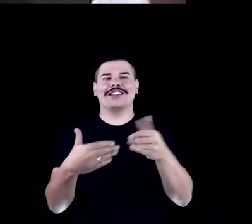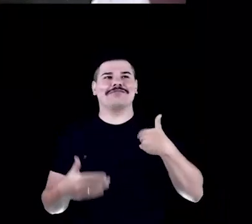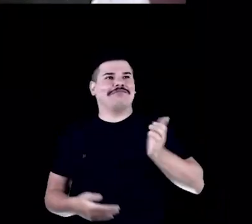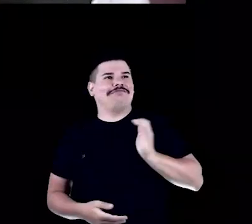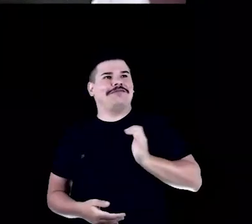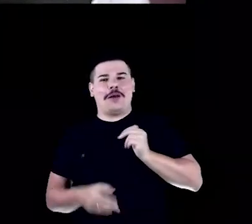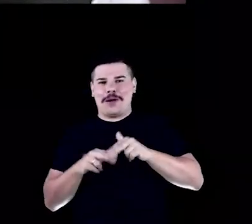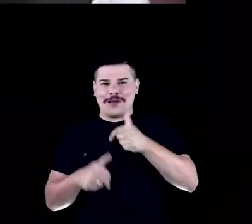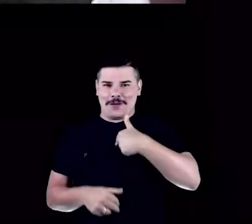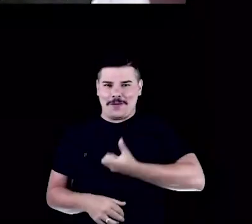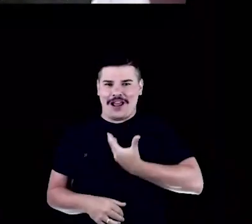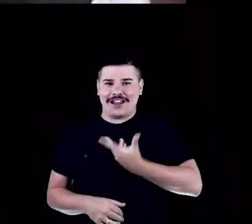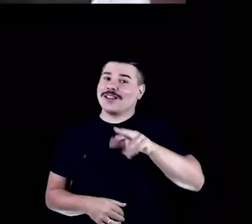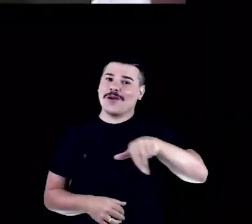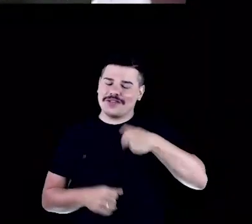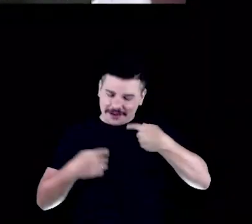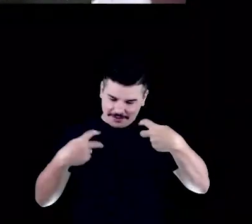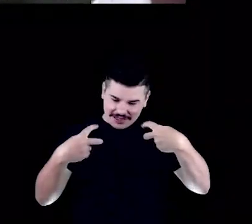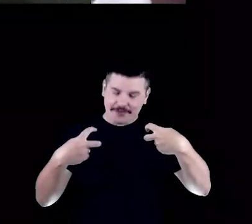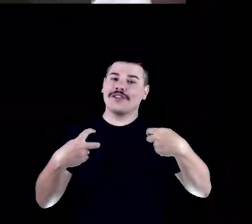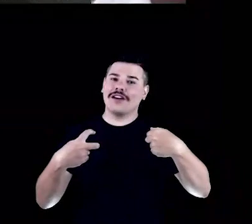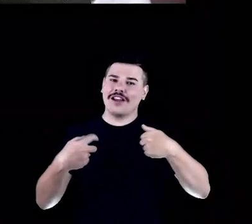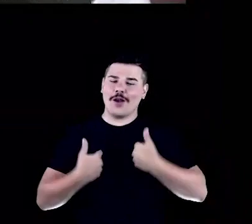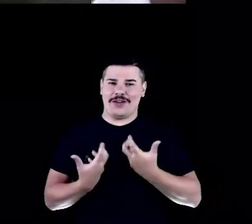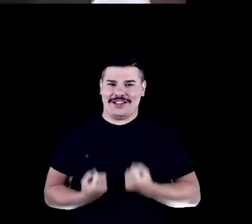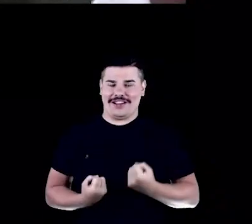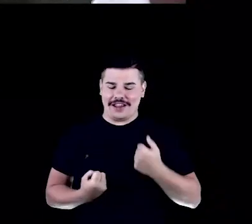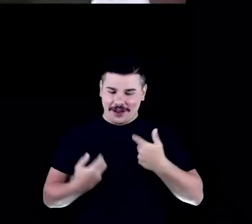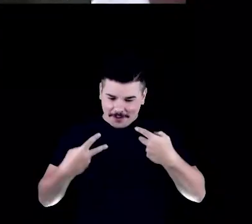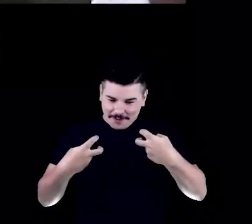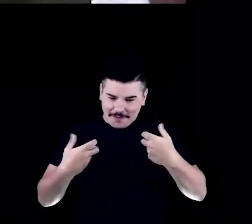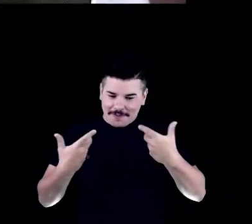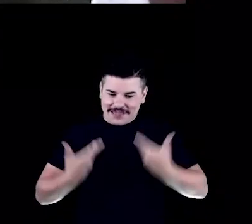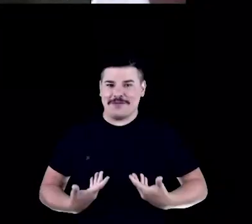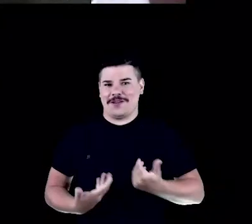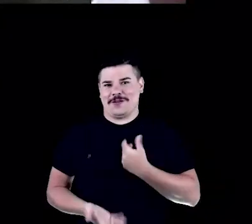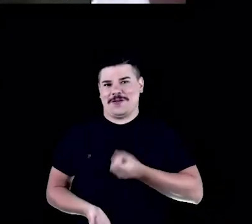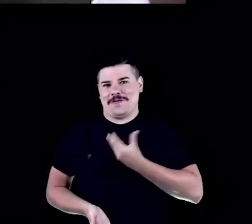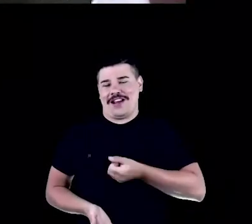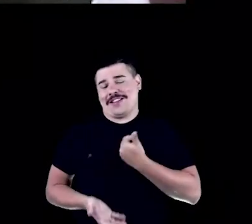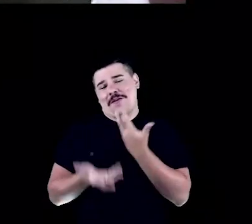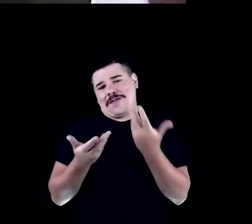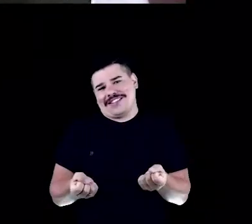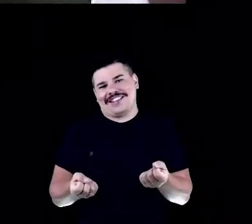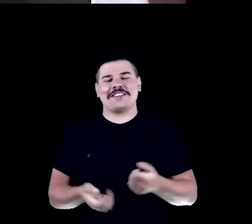Não é isso, não é uma coisa que você percebe e tem uma hora que você fala que você aceita. Eu senti que é meio que isso, assim.